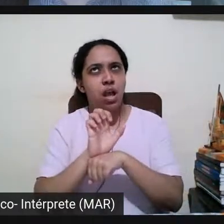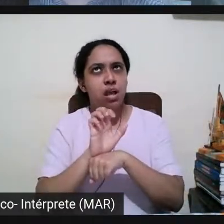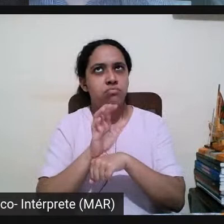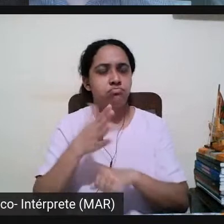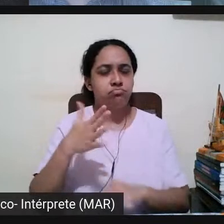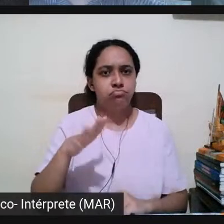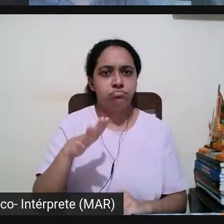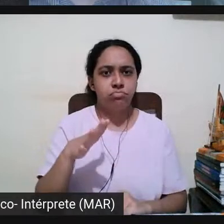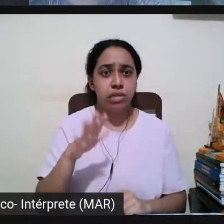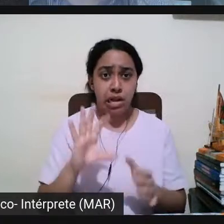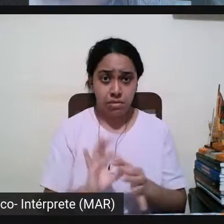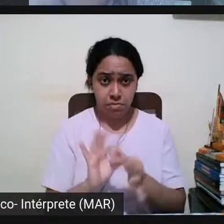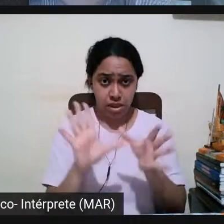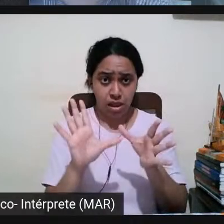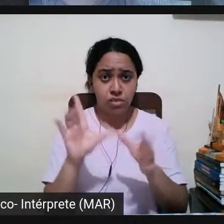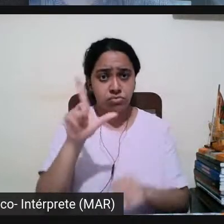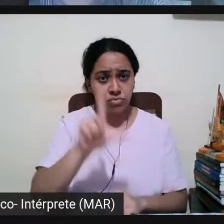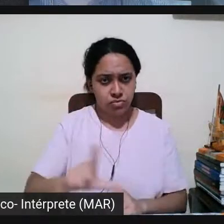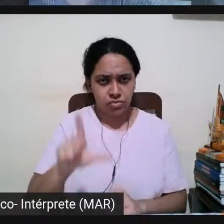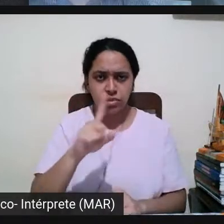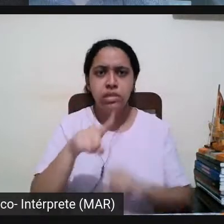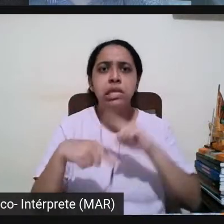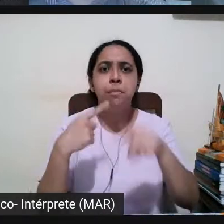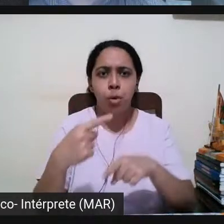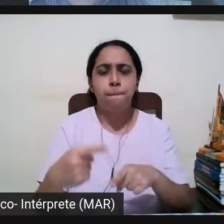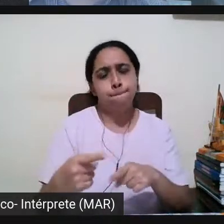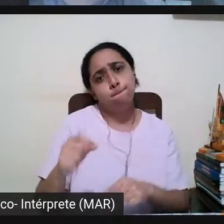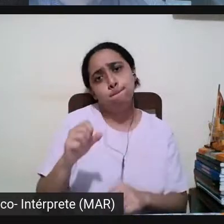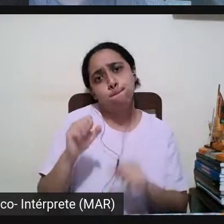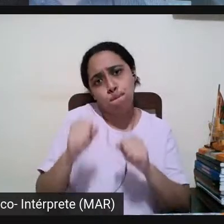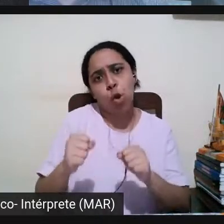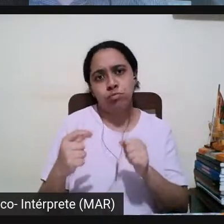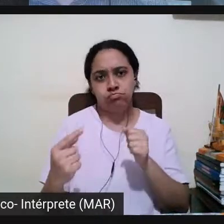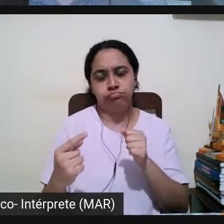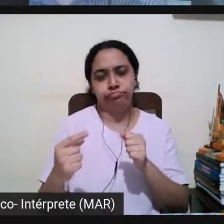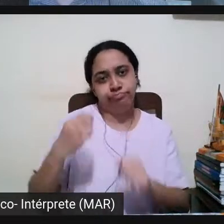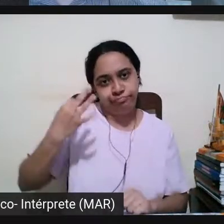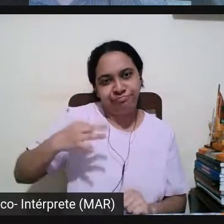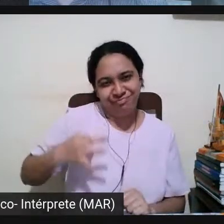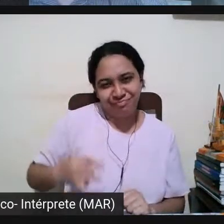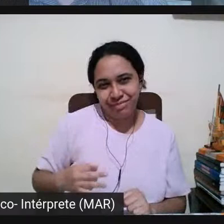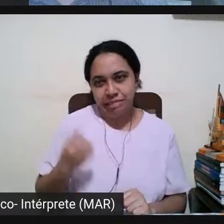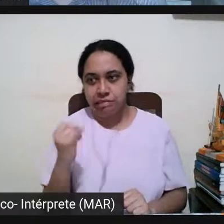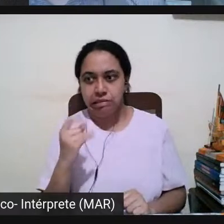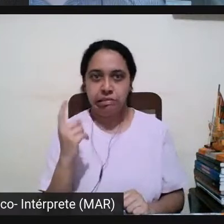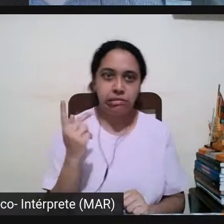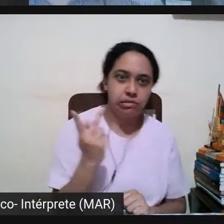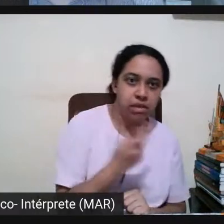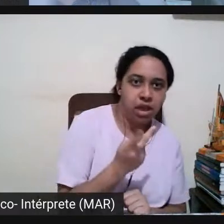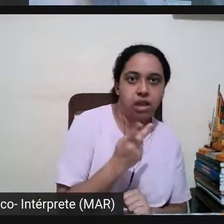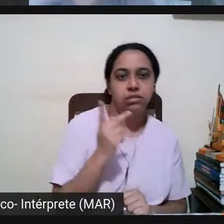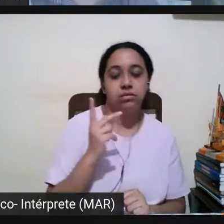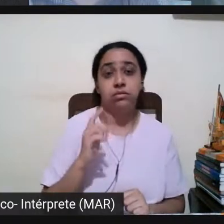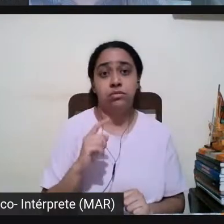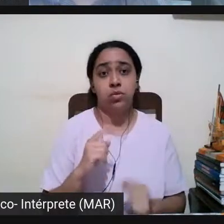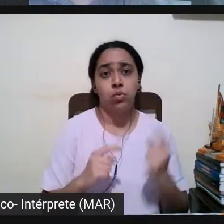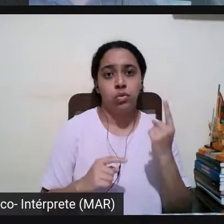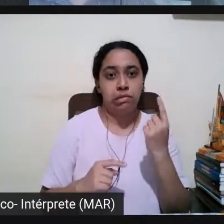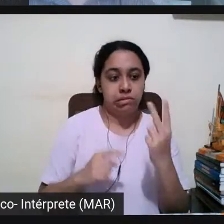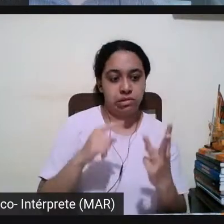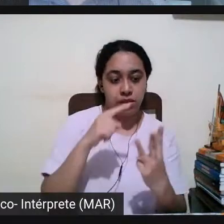licenciados e depois vocês podem me corrigir três aterros é um tá em